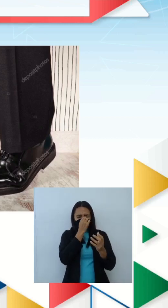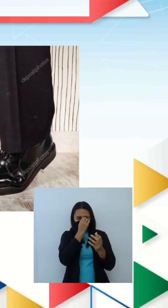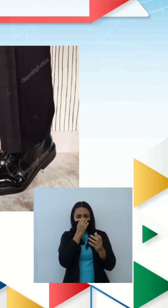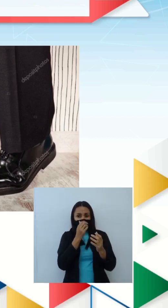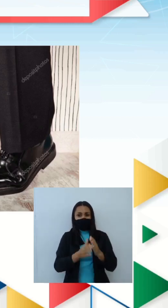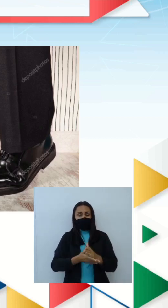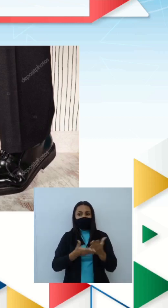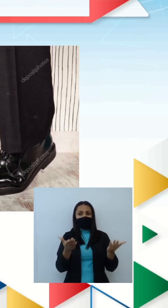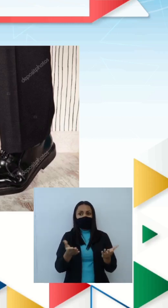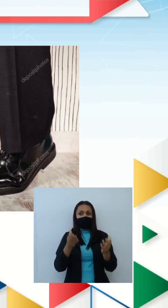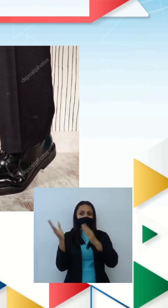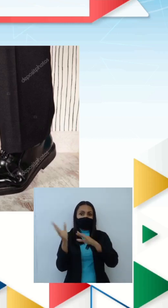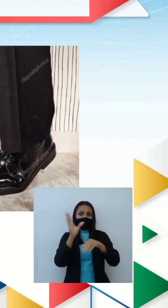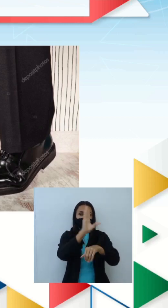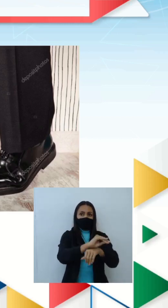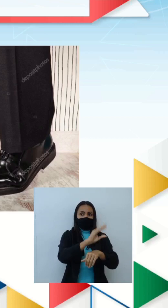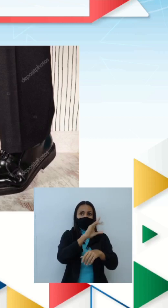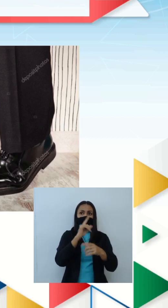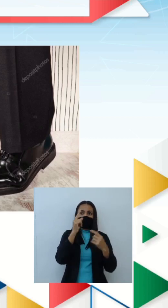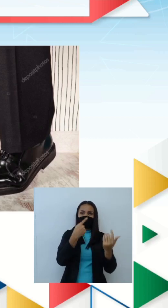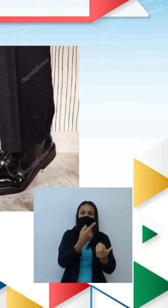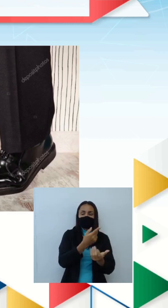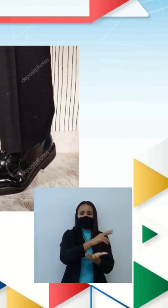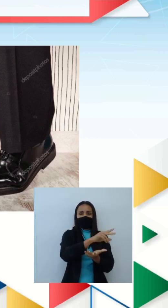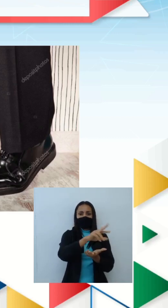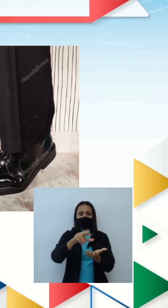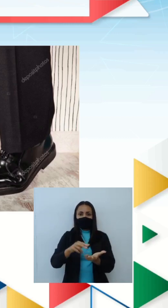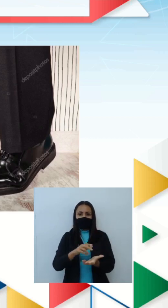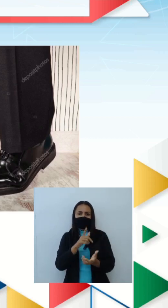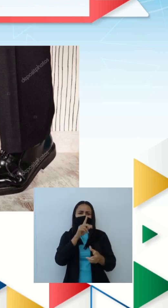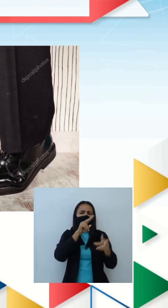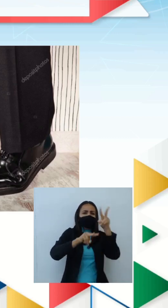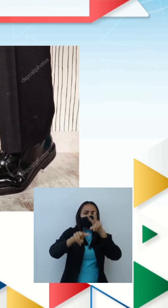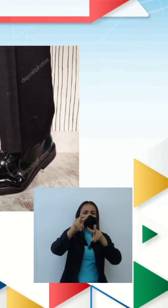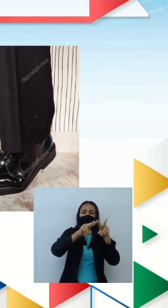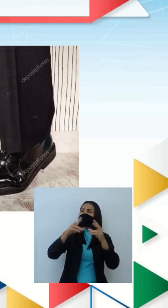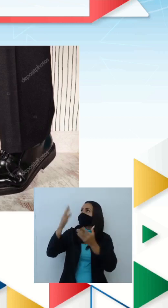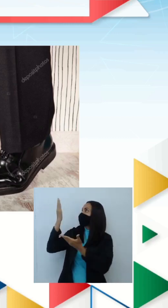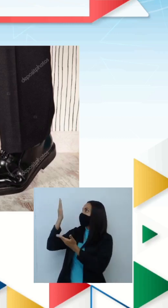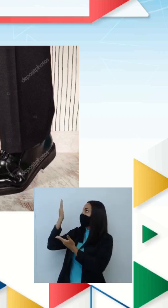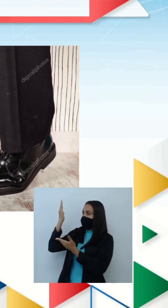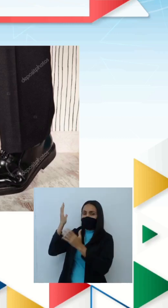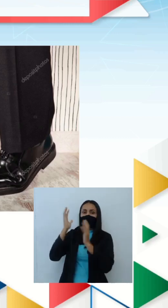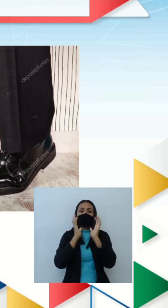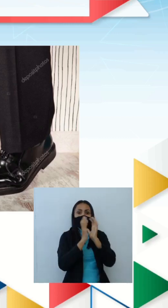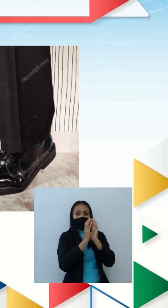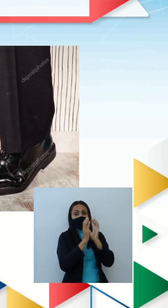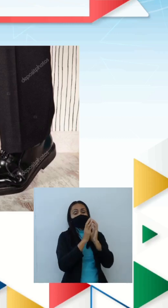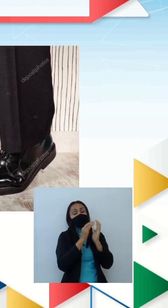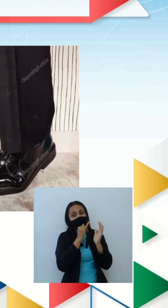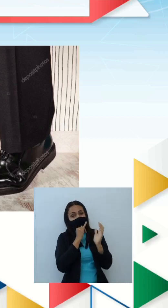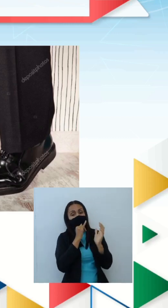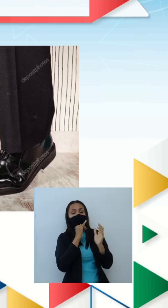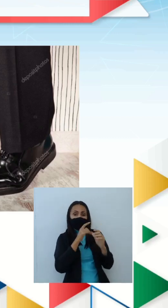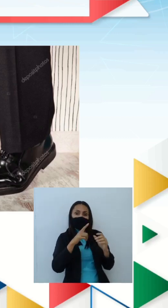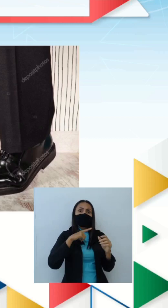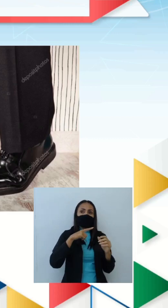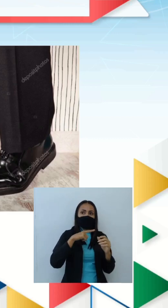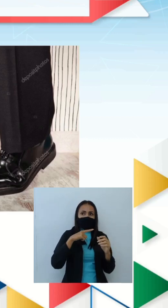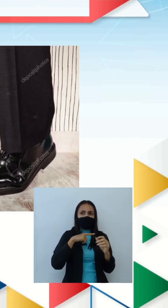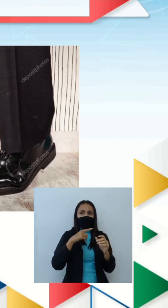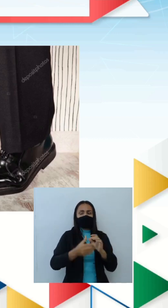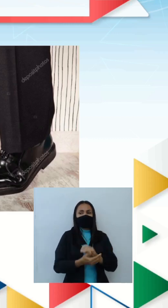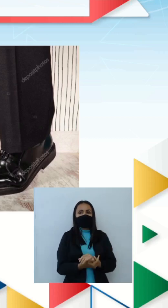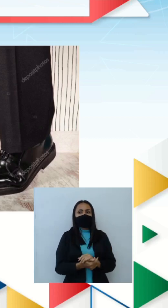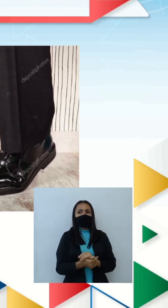na outra foto, gente, que a gente vê várias paisagens geográficas por aí afora, aqui no Recife tem muito, infelizmente, outros países do mundo também